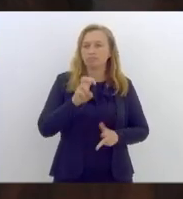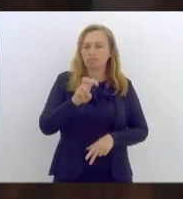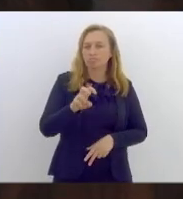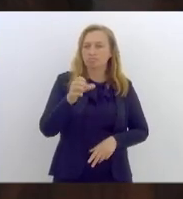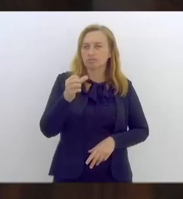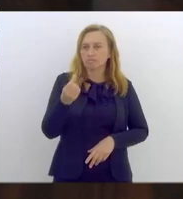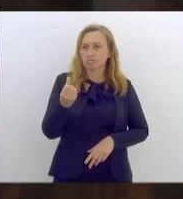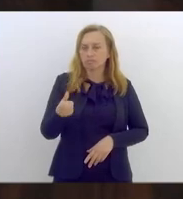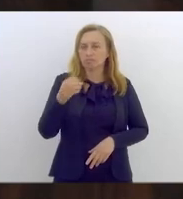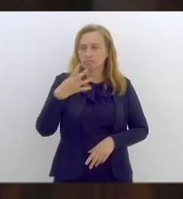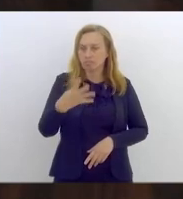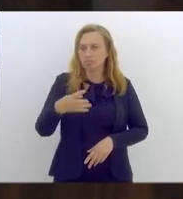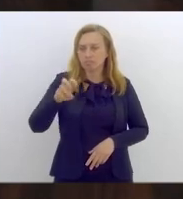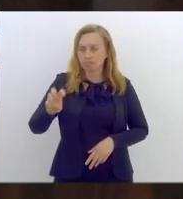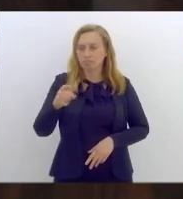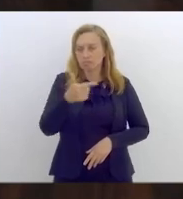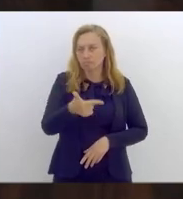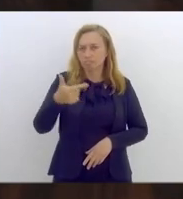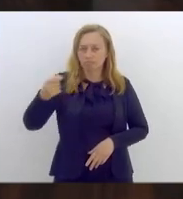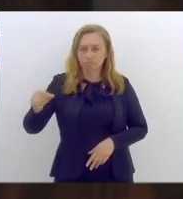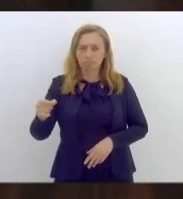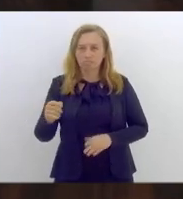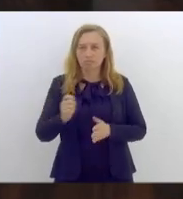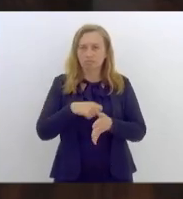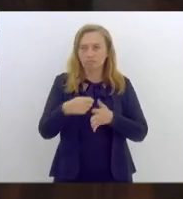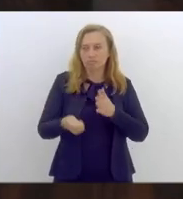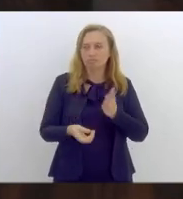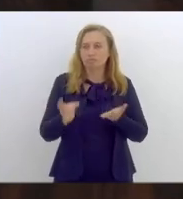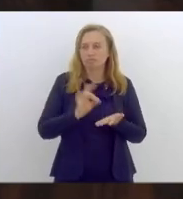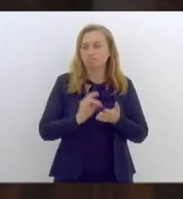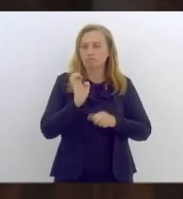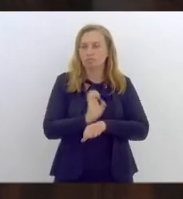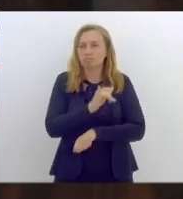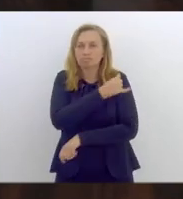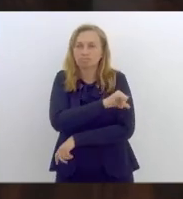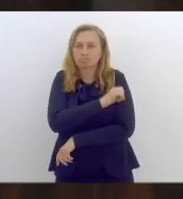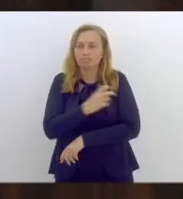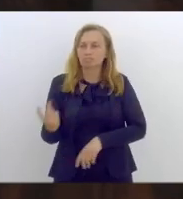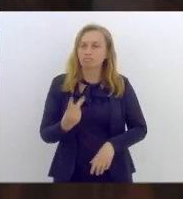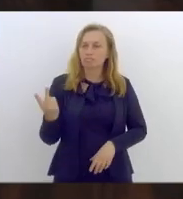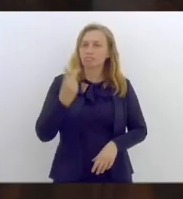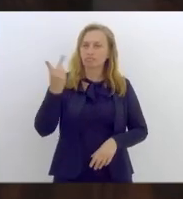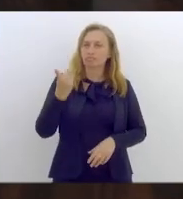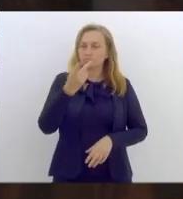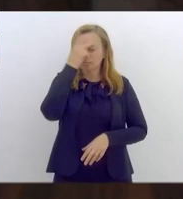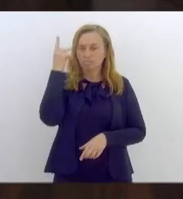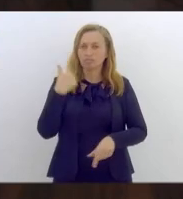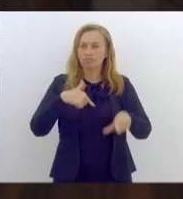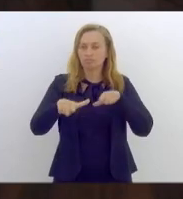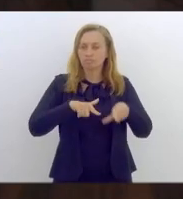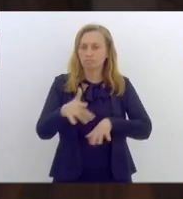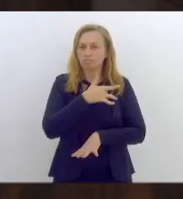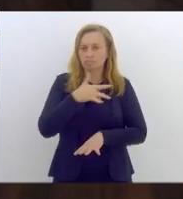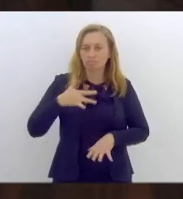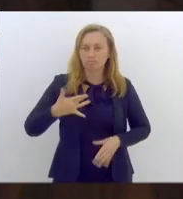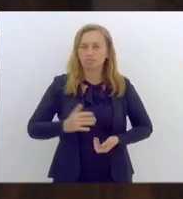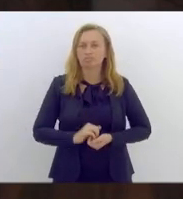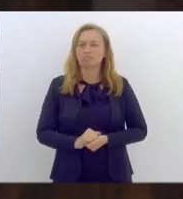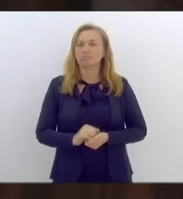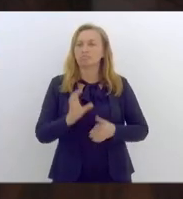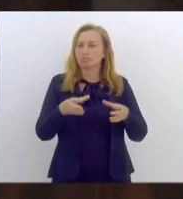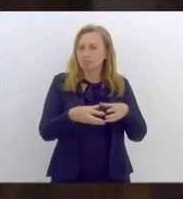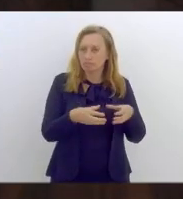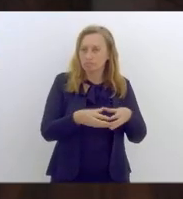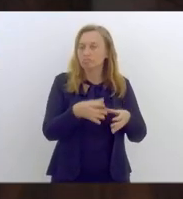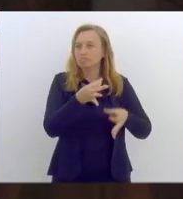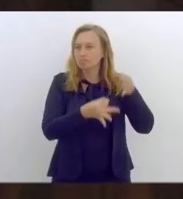janeiro 2010 no calendário Oficial do Estado do Rio de Janeiro da semana Estadual de valorização dos trabalhadores da Saúde dependendo de pareceres as